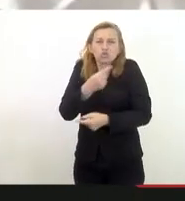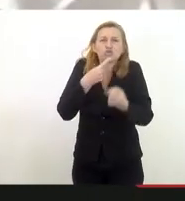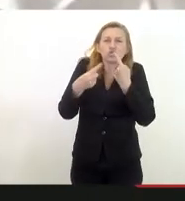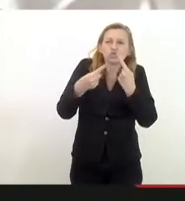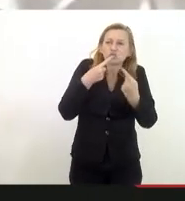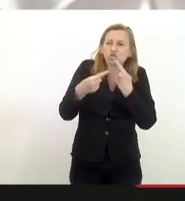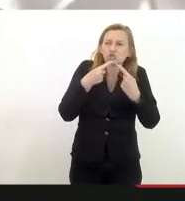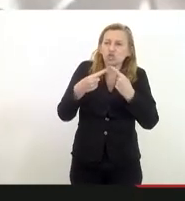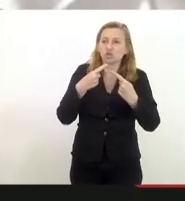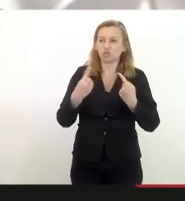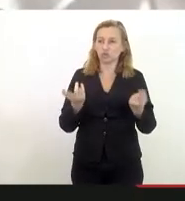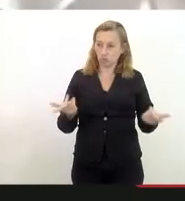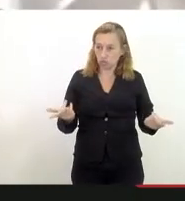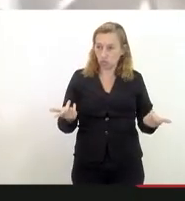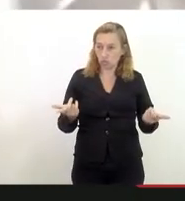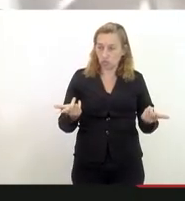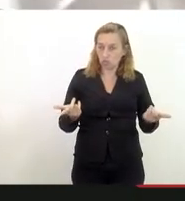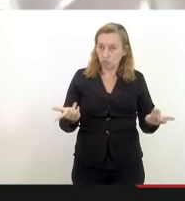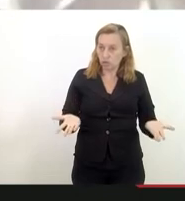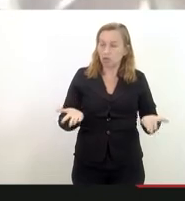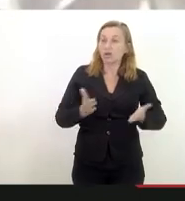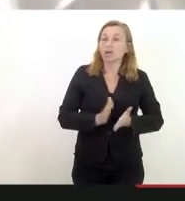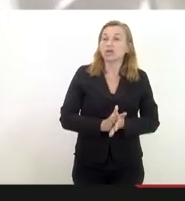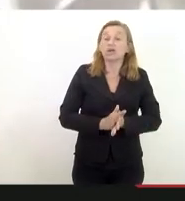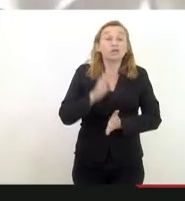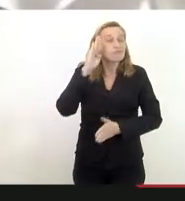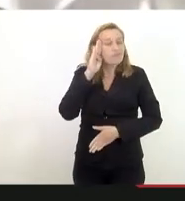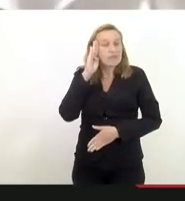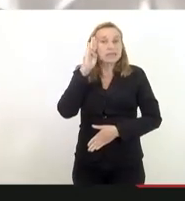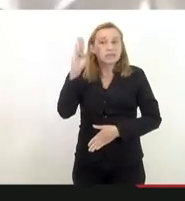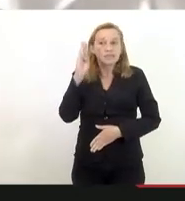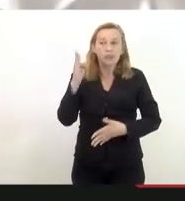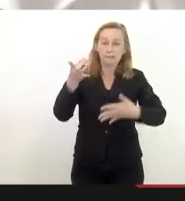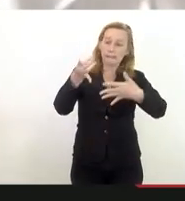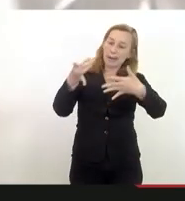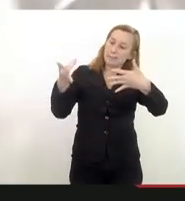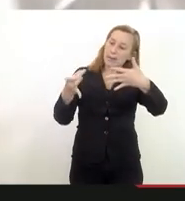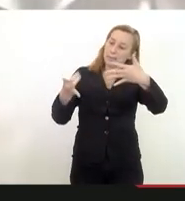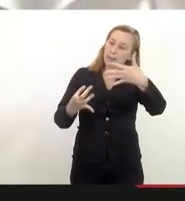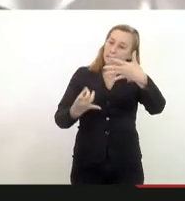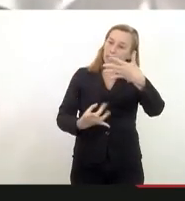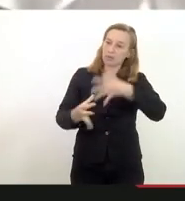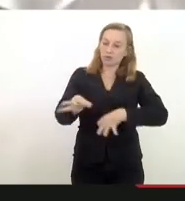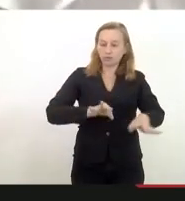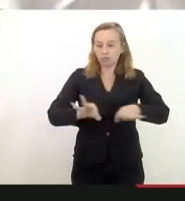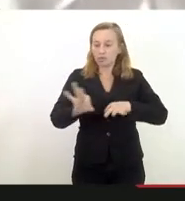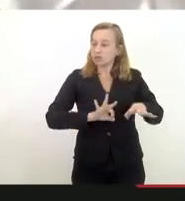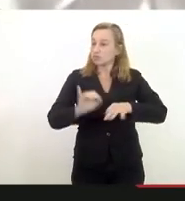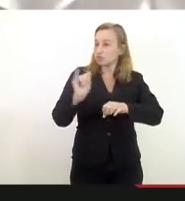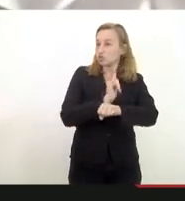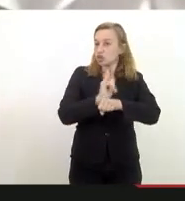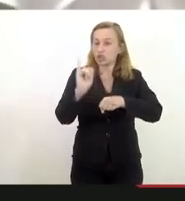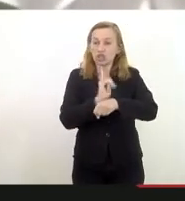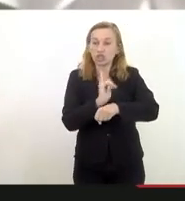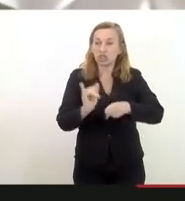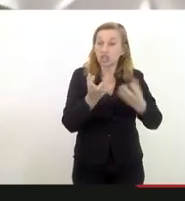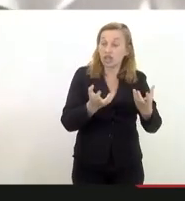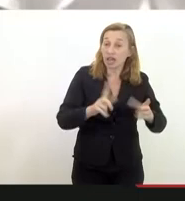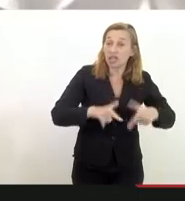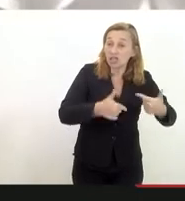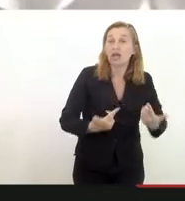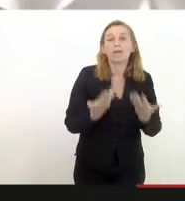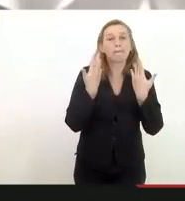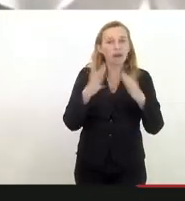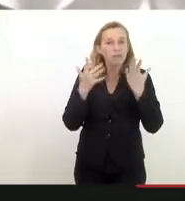discutiu os eixos, né, prioritários num plano estratégico que pretende implantar. Parabéns ao governo